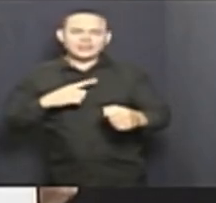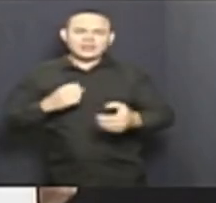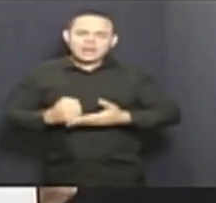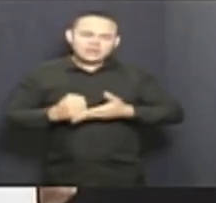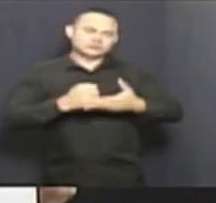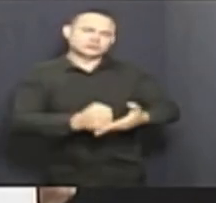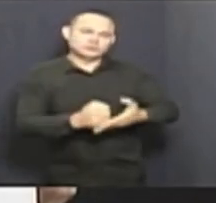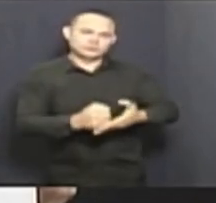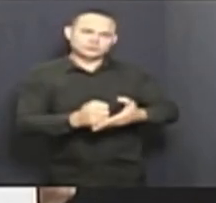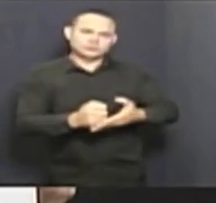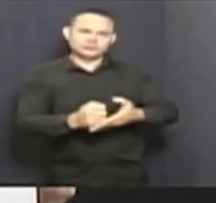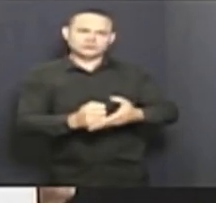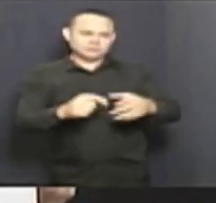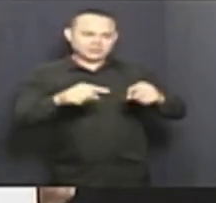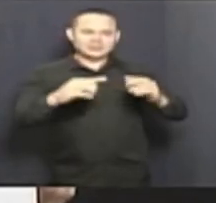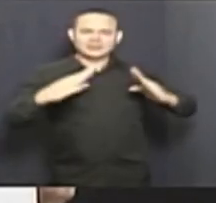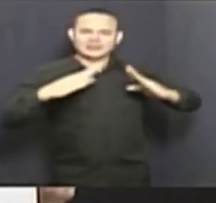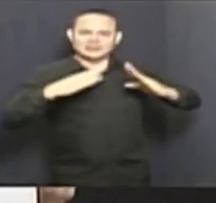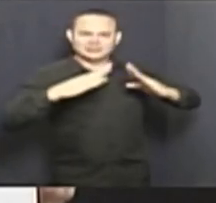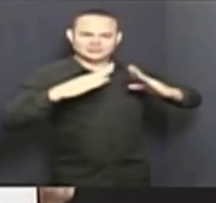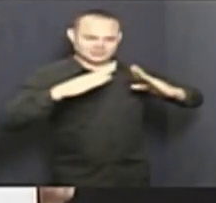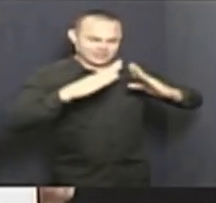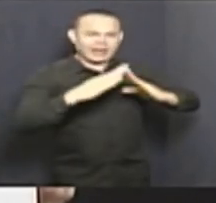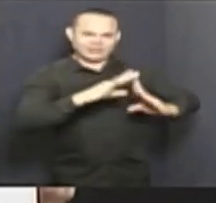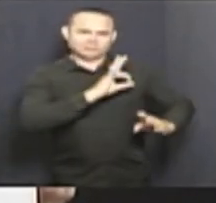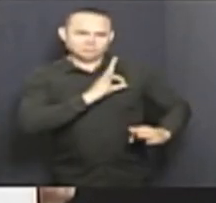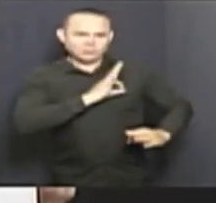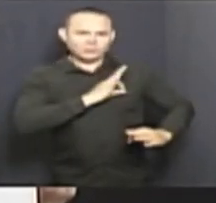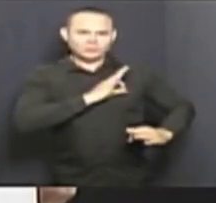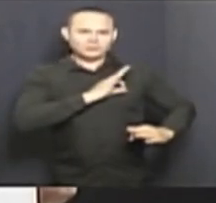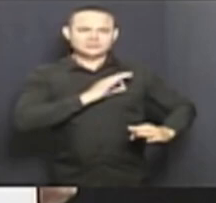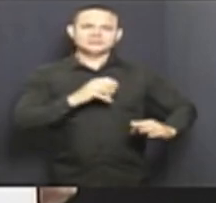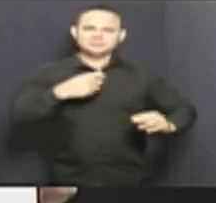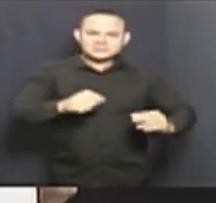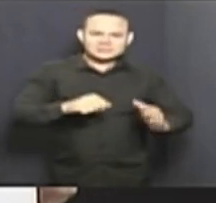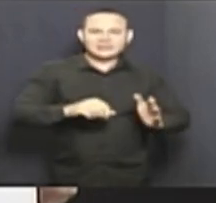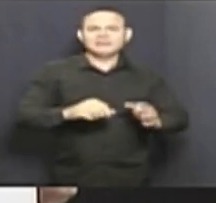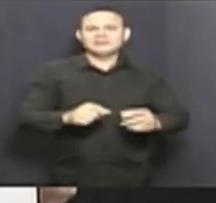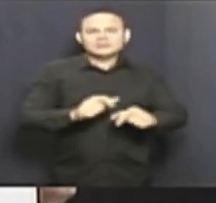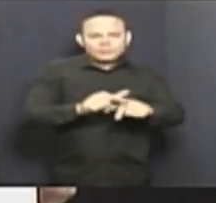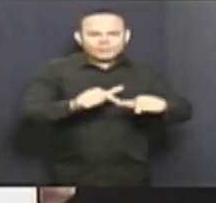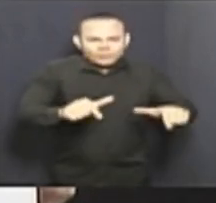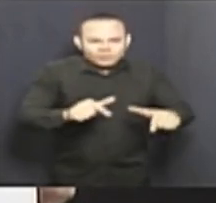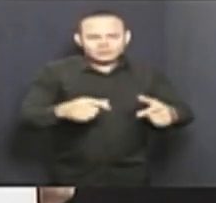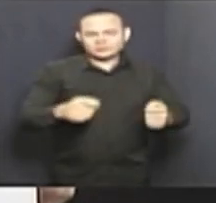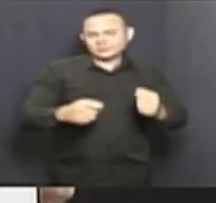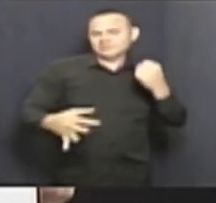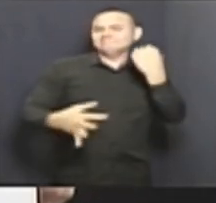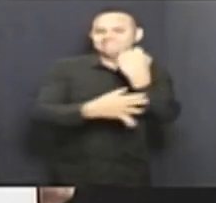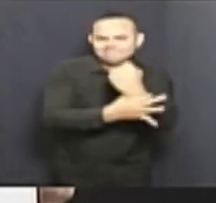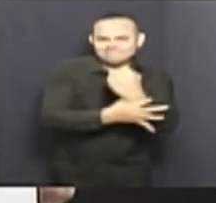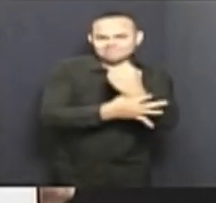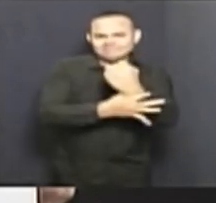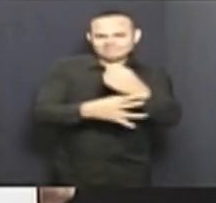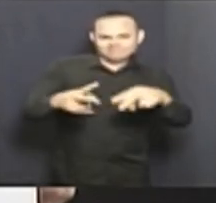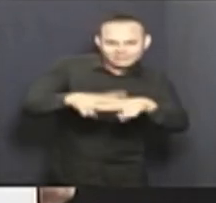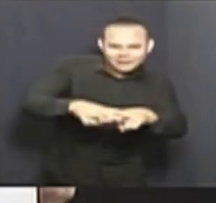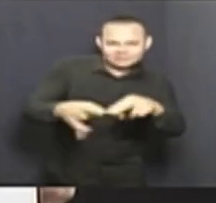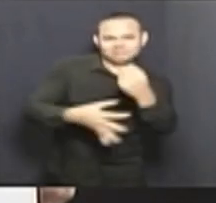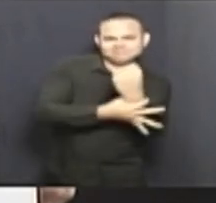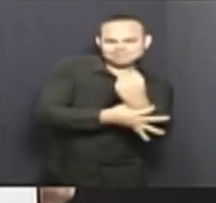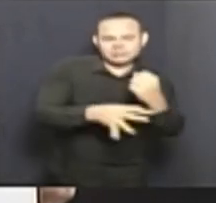porque muita gente que está lá poderia está sendo monitorada por tornozeleira então penso que